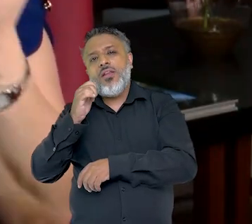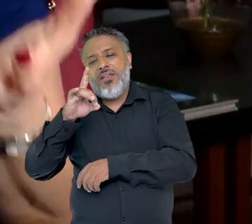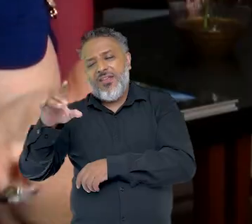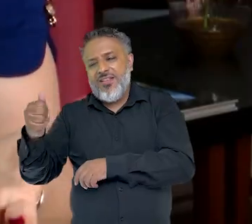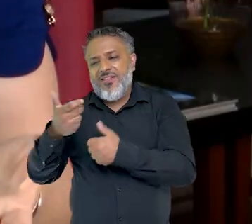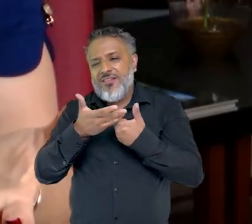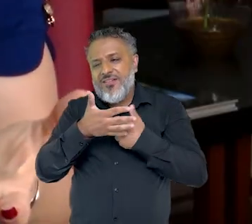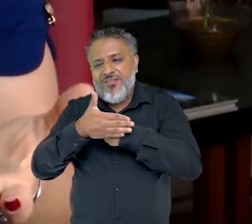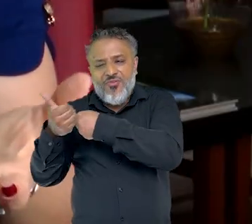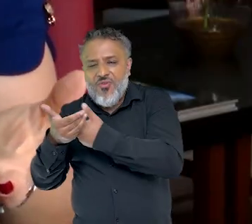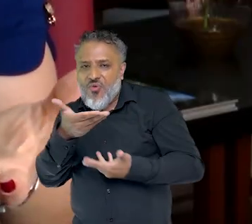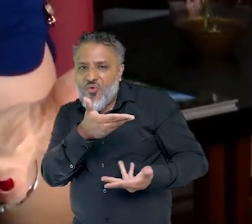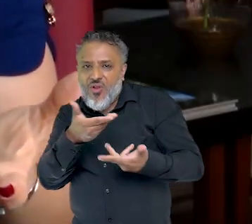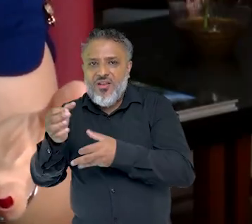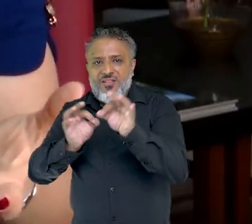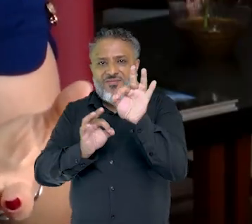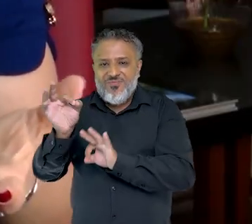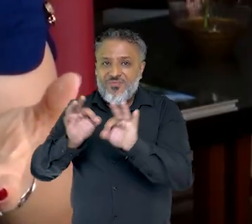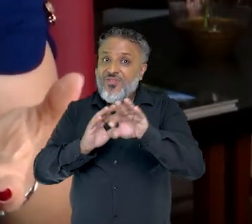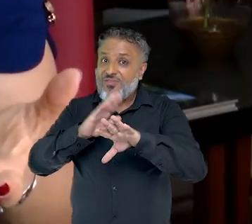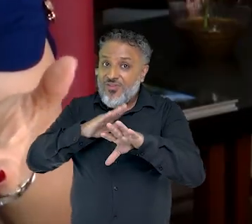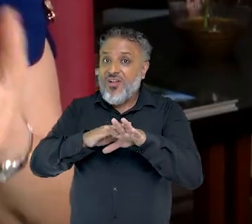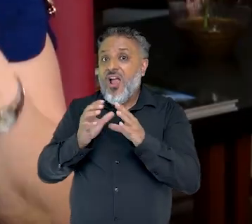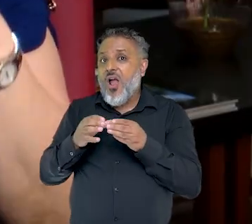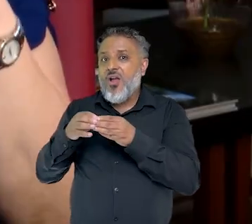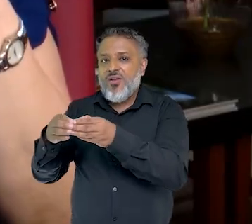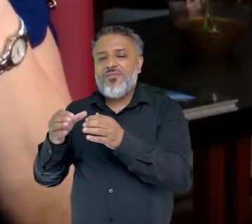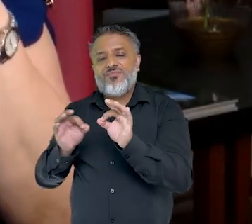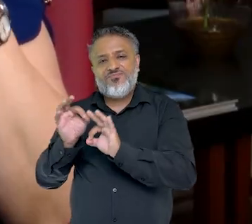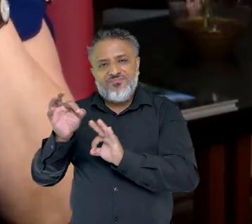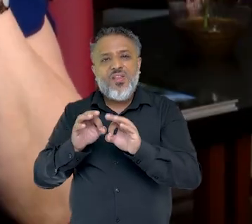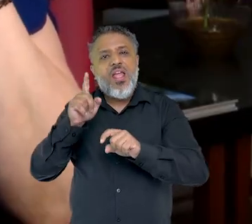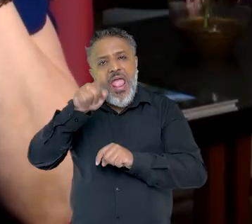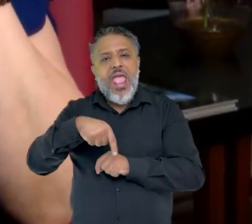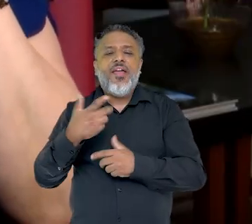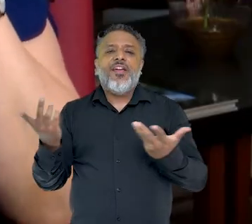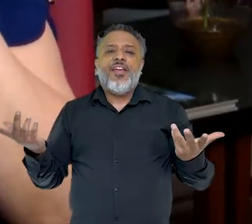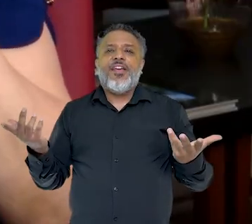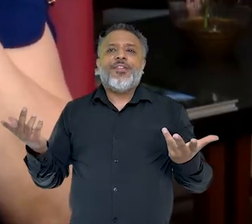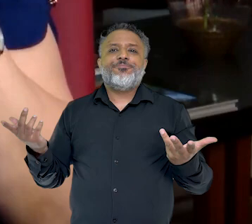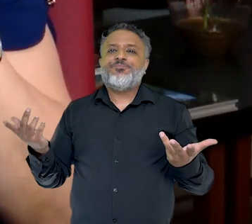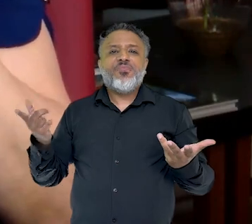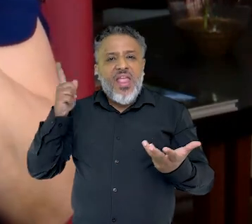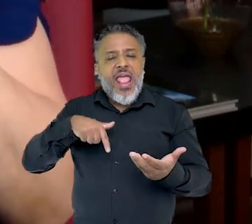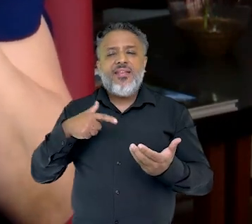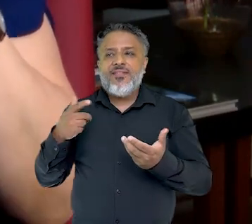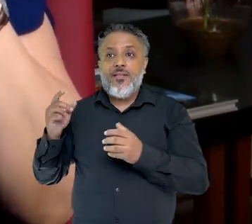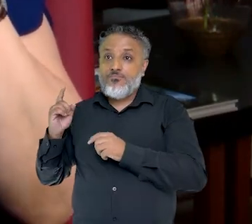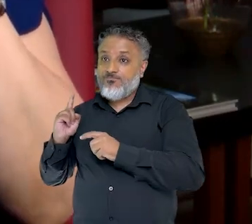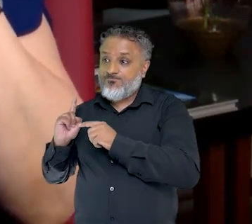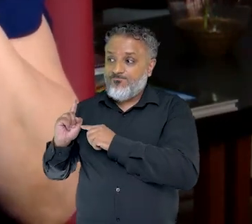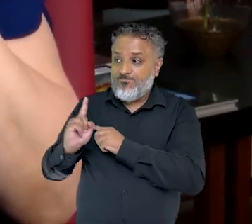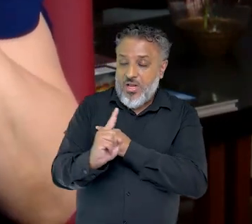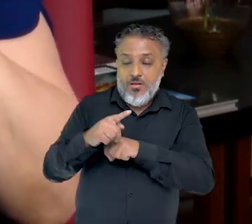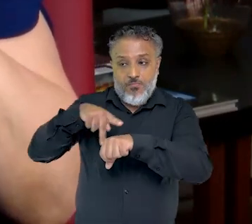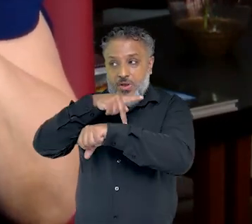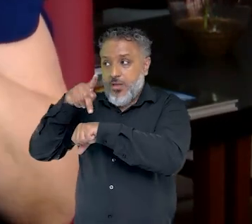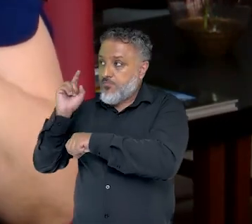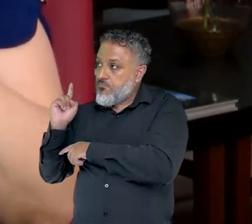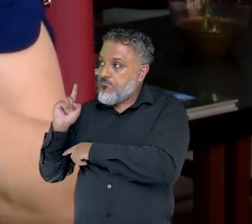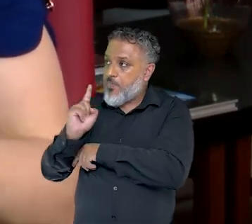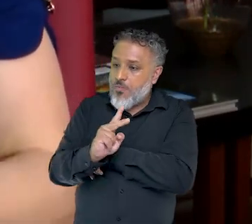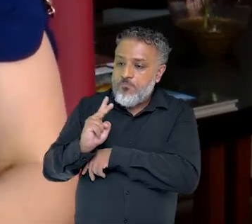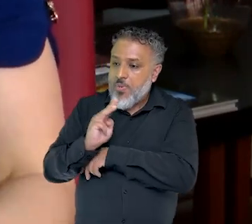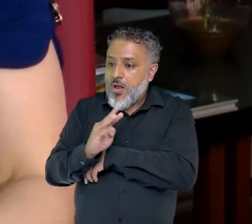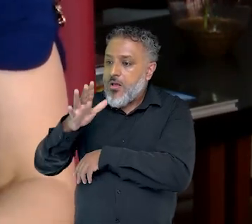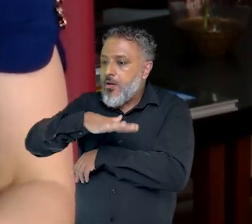um dos responsáveis pela Operação Acolhida junto com o Acnur. Então, essa migração ela é extremamente